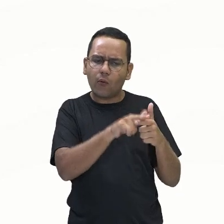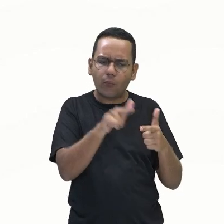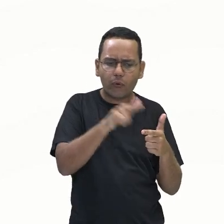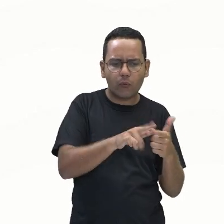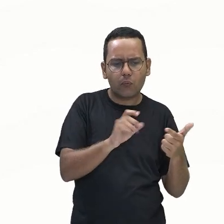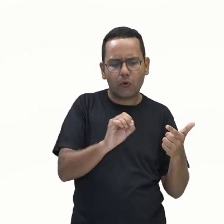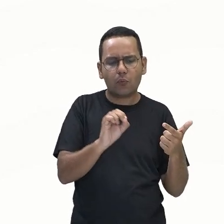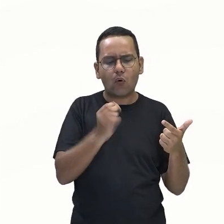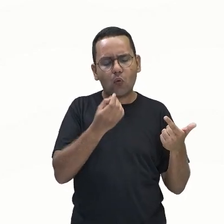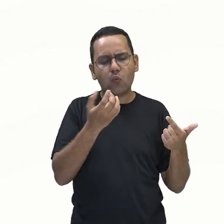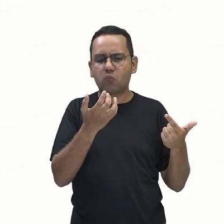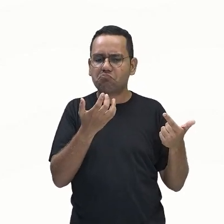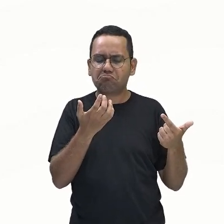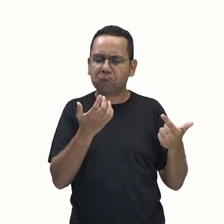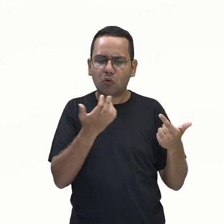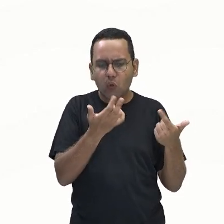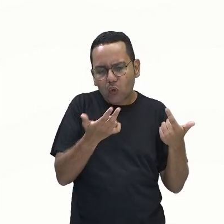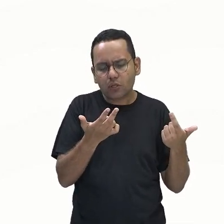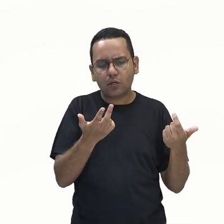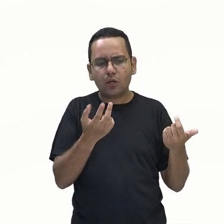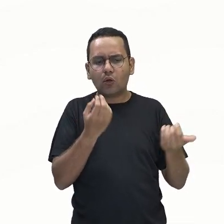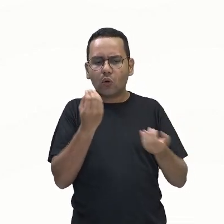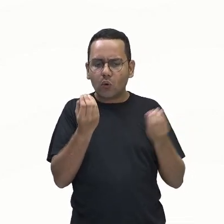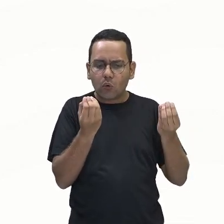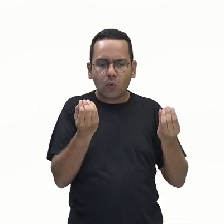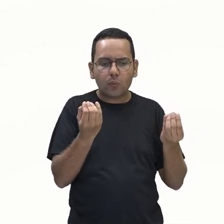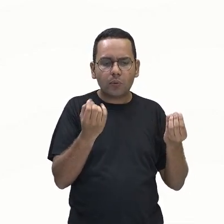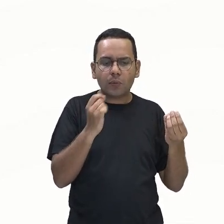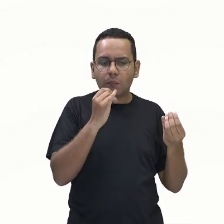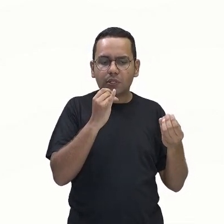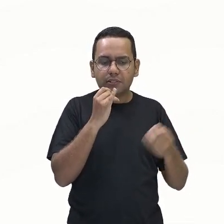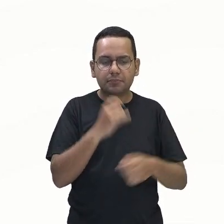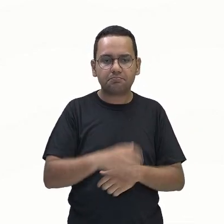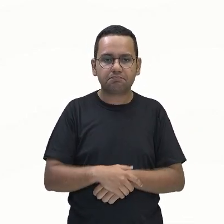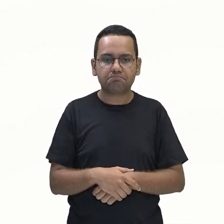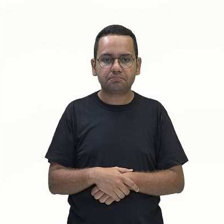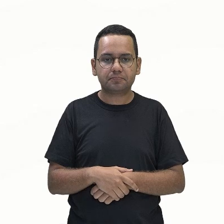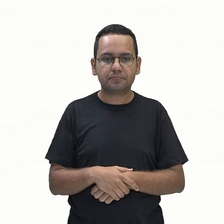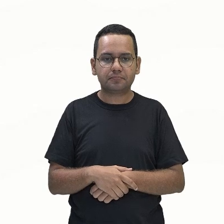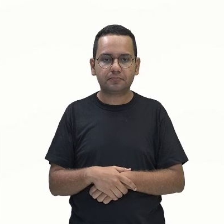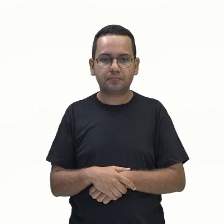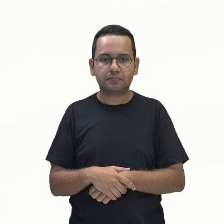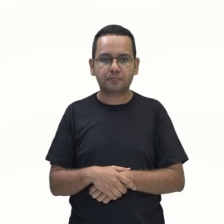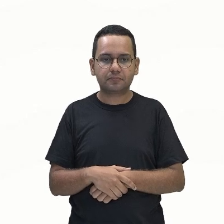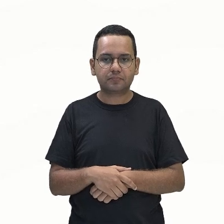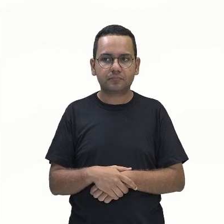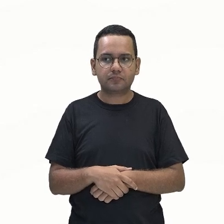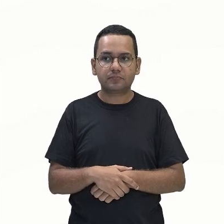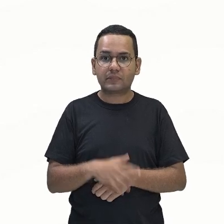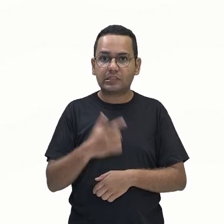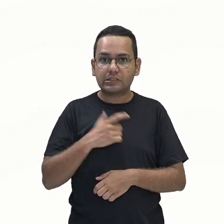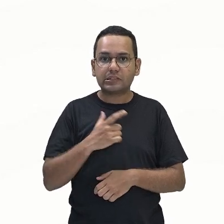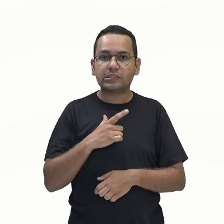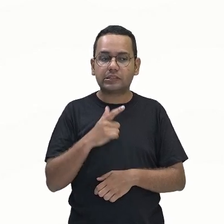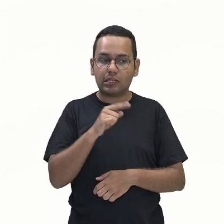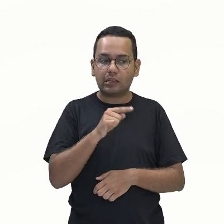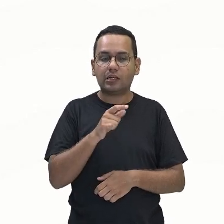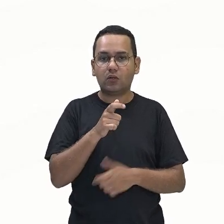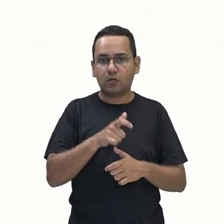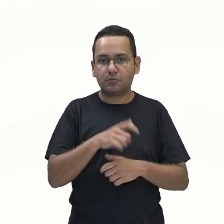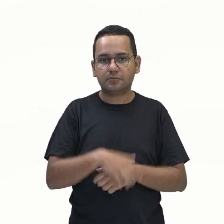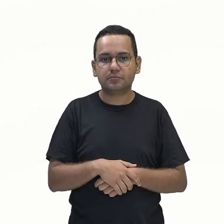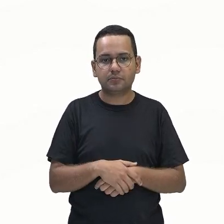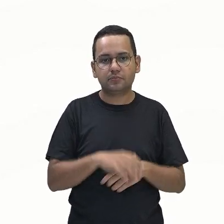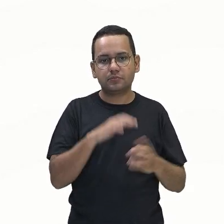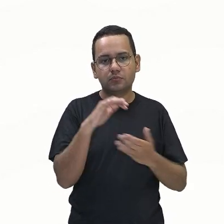isso tá vindo aqui aparecendo, né, aqui nesse determinado lugar, tá? Nós temos um outro